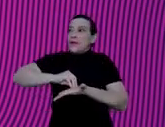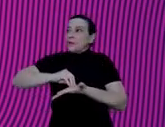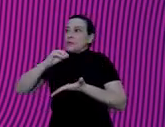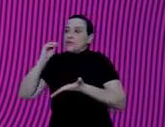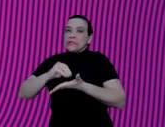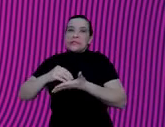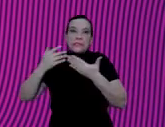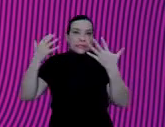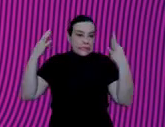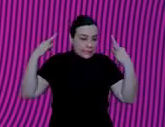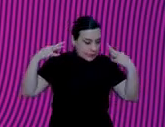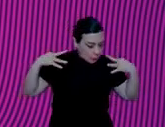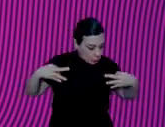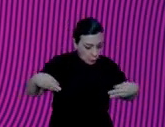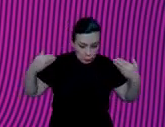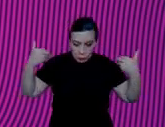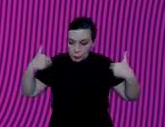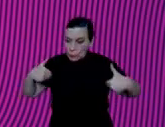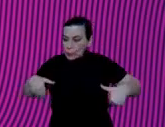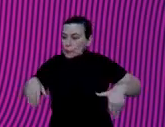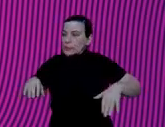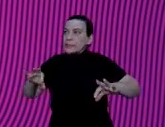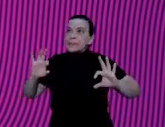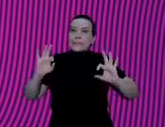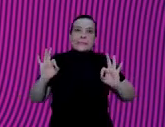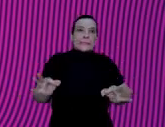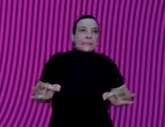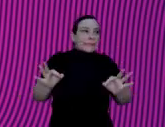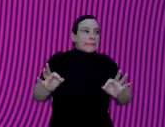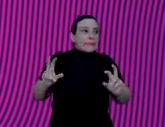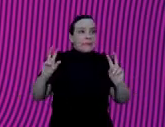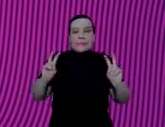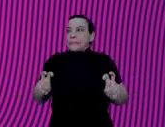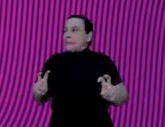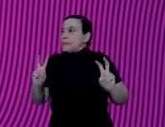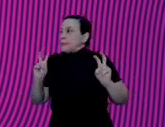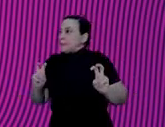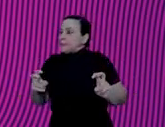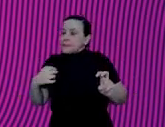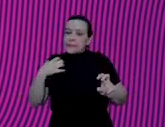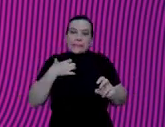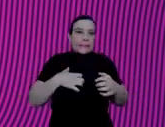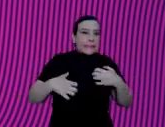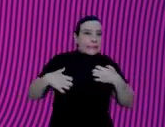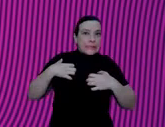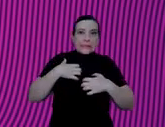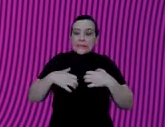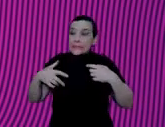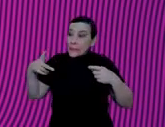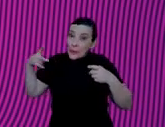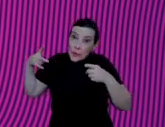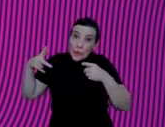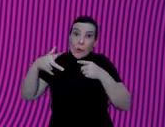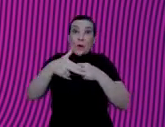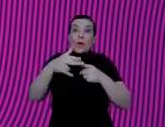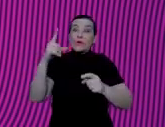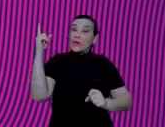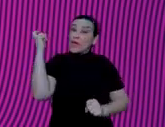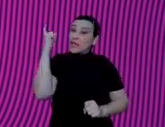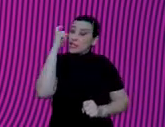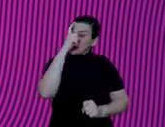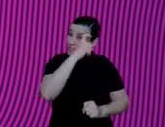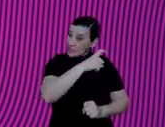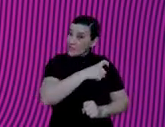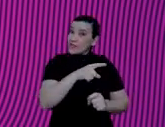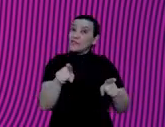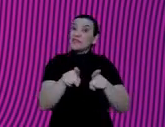né, muito desconfortáveis. Então, a interrupção do uso é difícil de ser feita sem apoio do sistema de saúde, sem